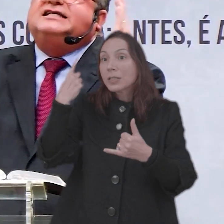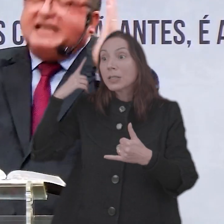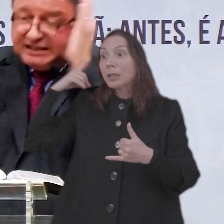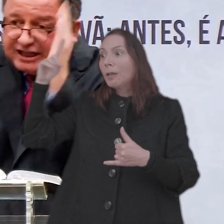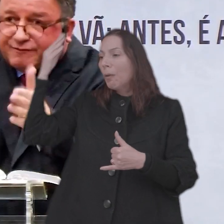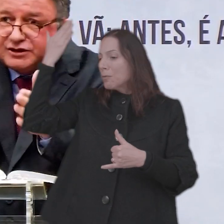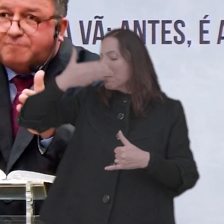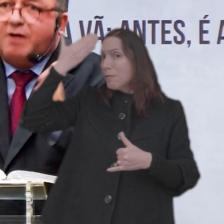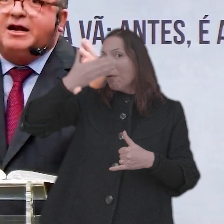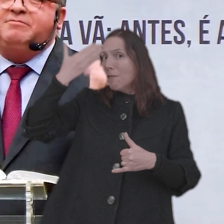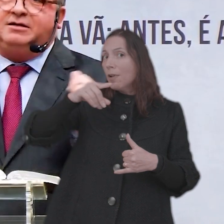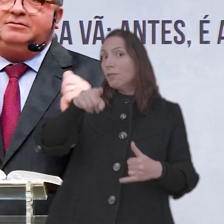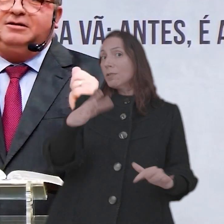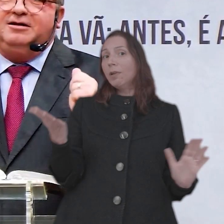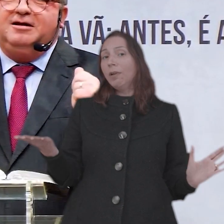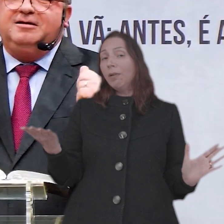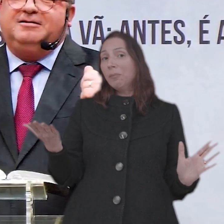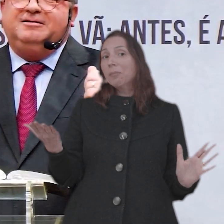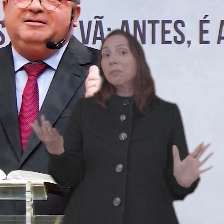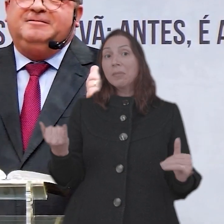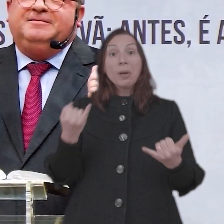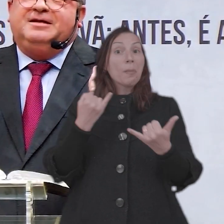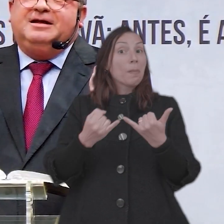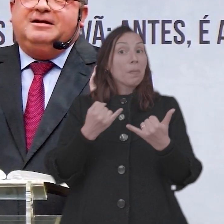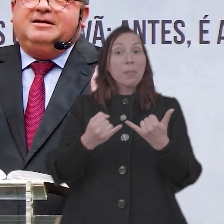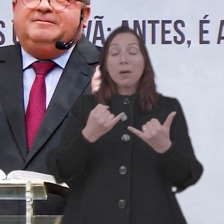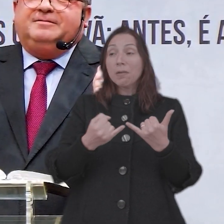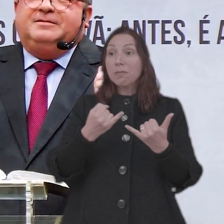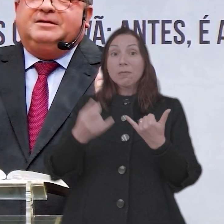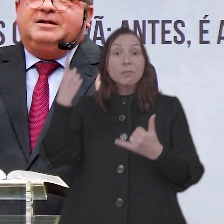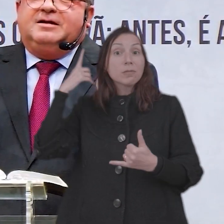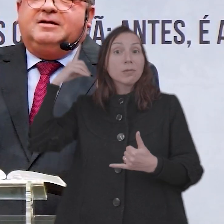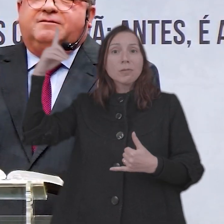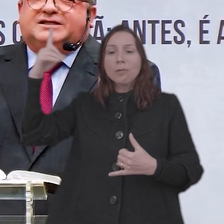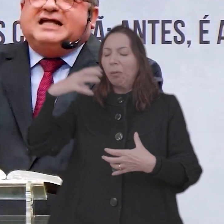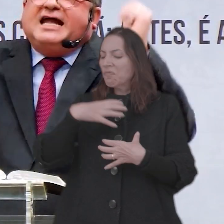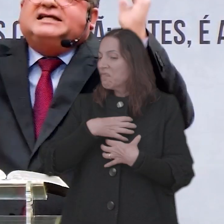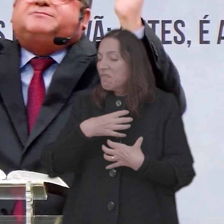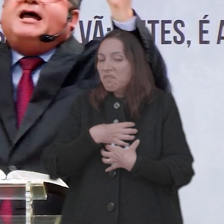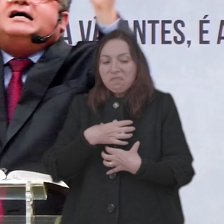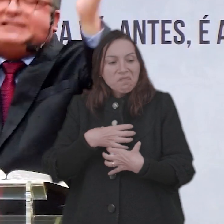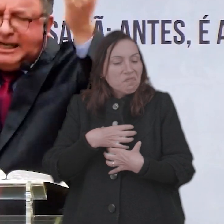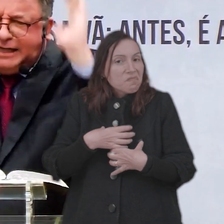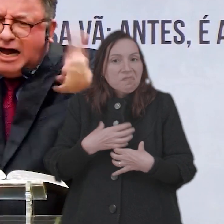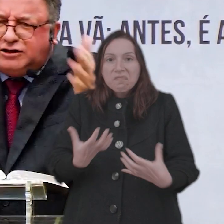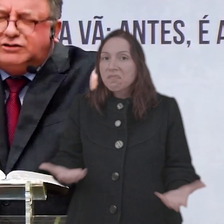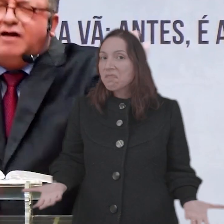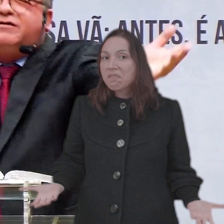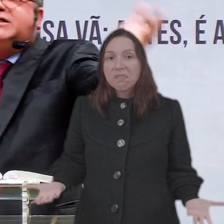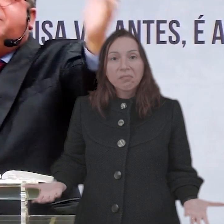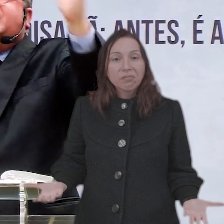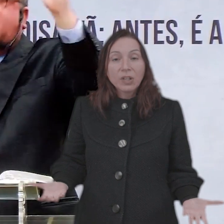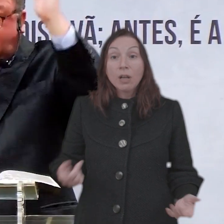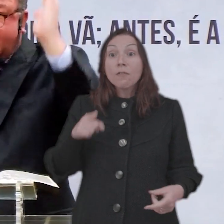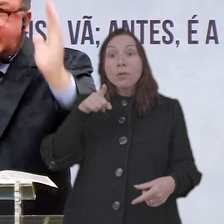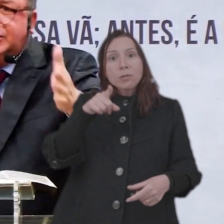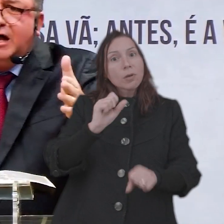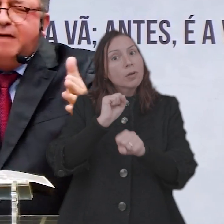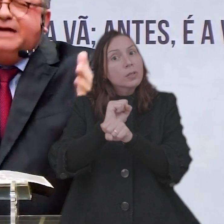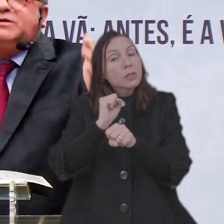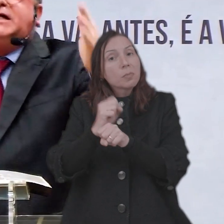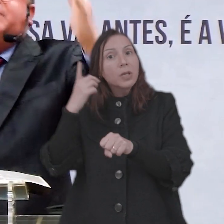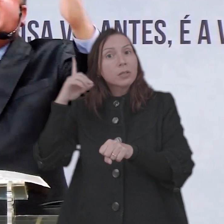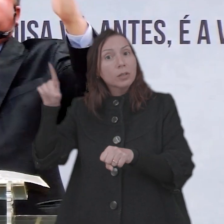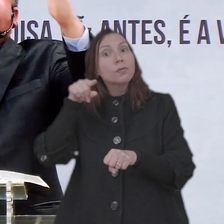parece que está insensível ao seu problema. Você tem esperança em Deus, você é uma pessoa